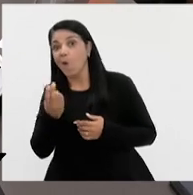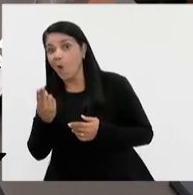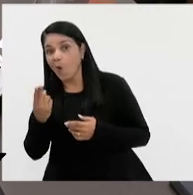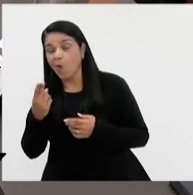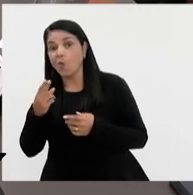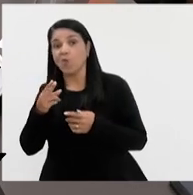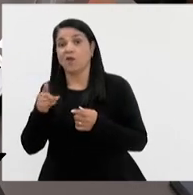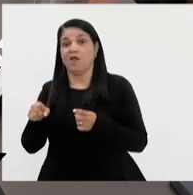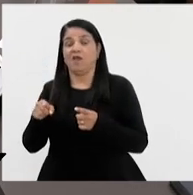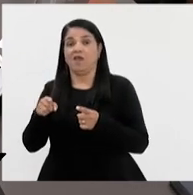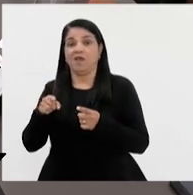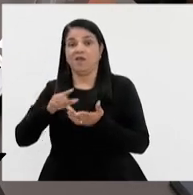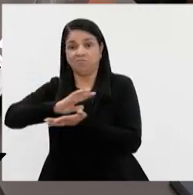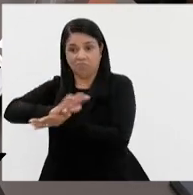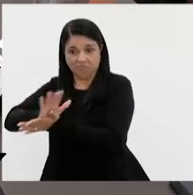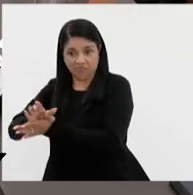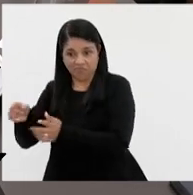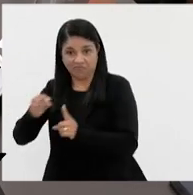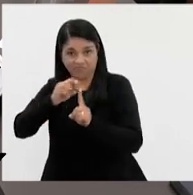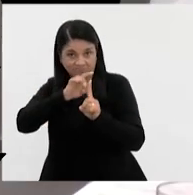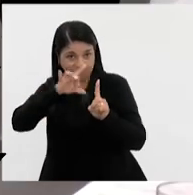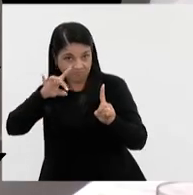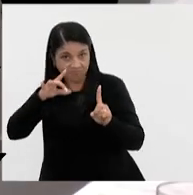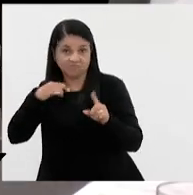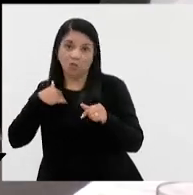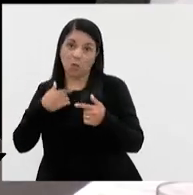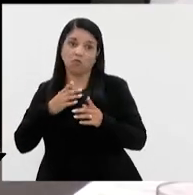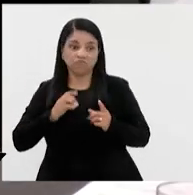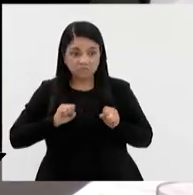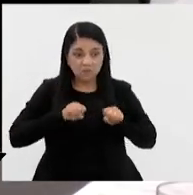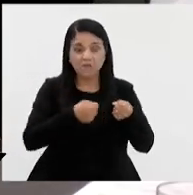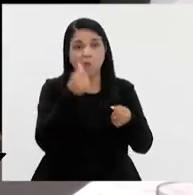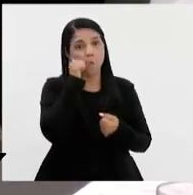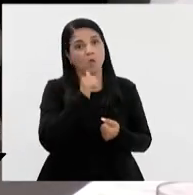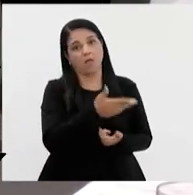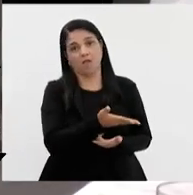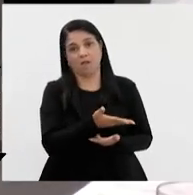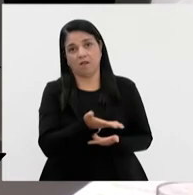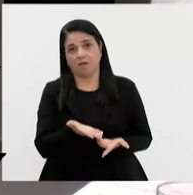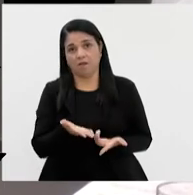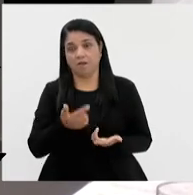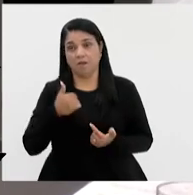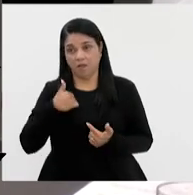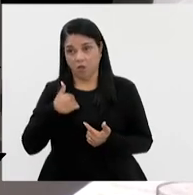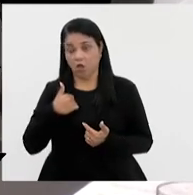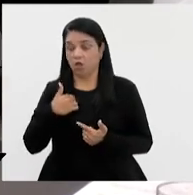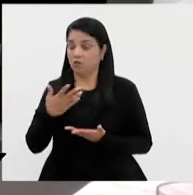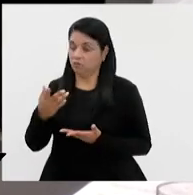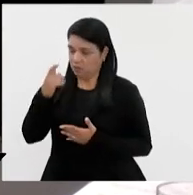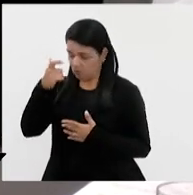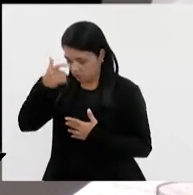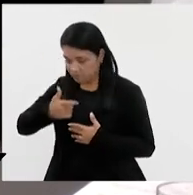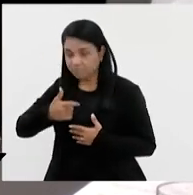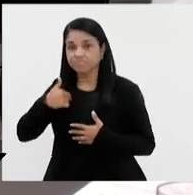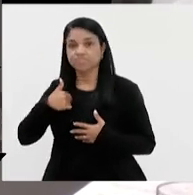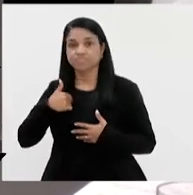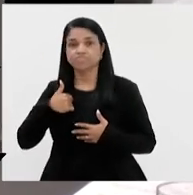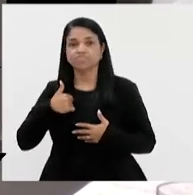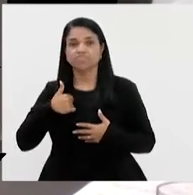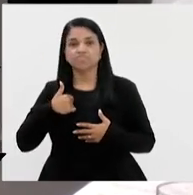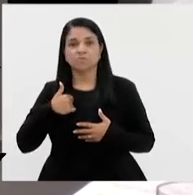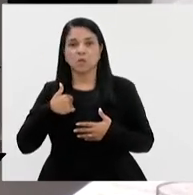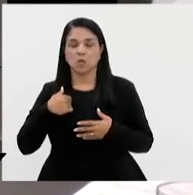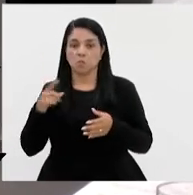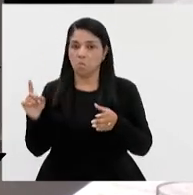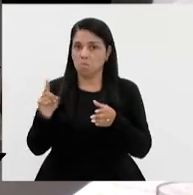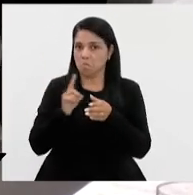nunca. Deputada Índia. Eu só queria saber também, eu não faço parte, até peço desculpa, mas eu vi que era um tema que eu